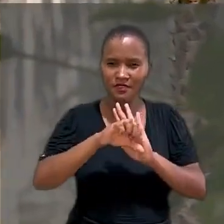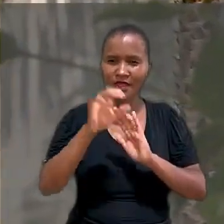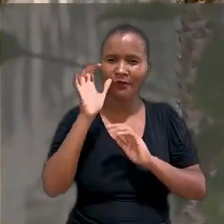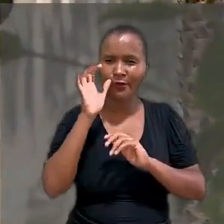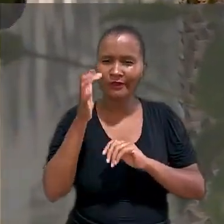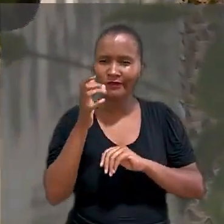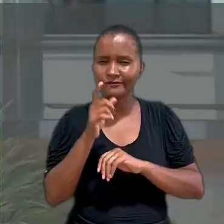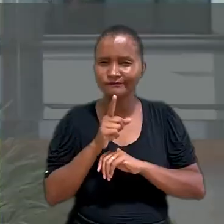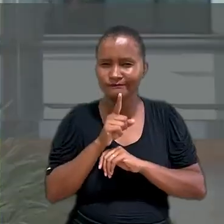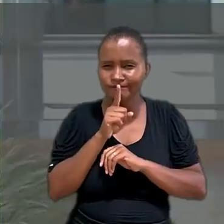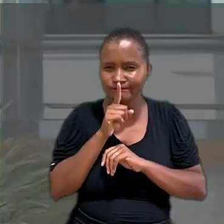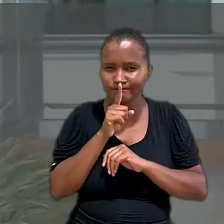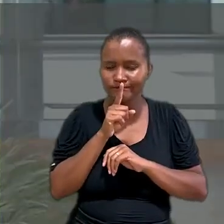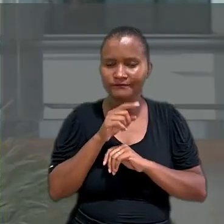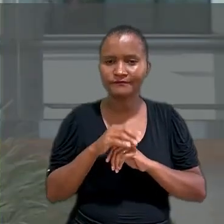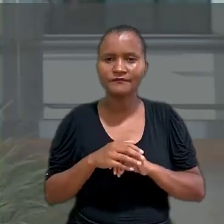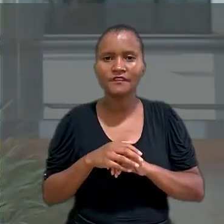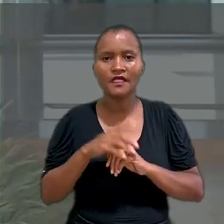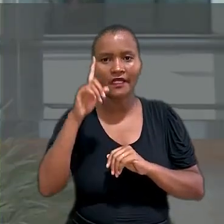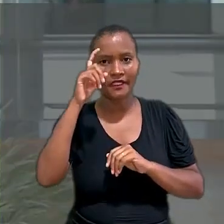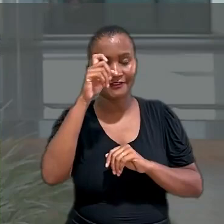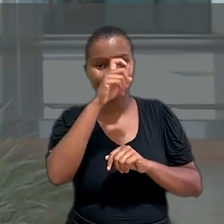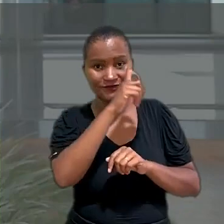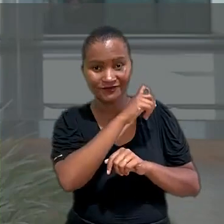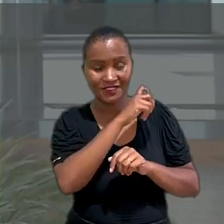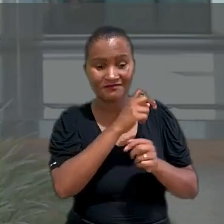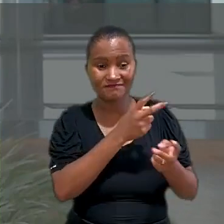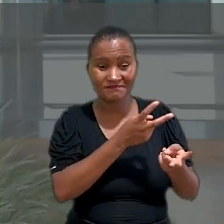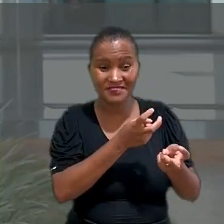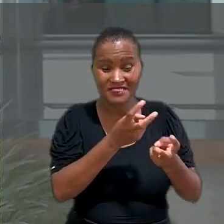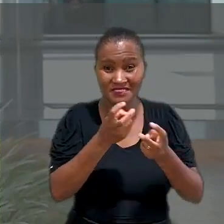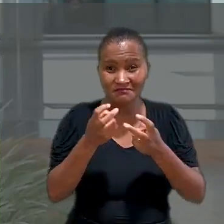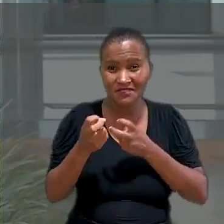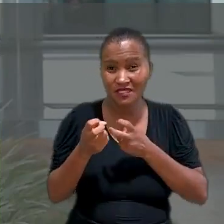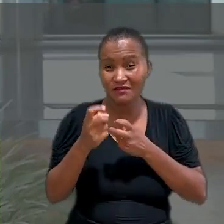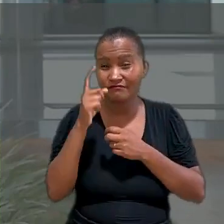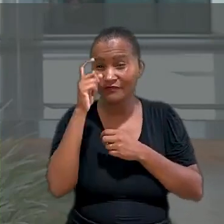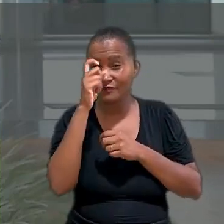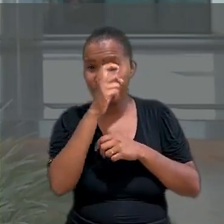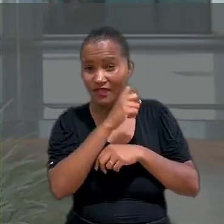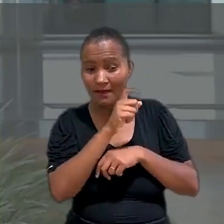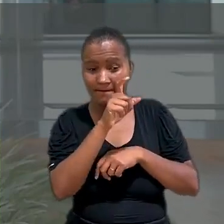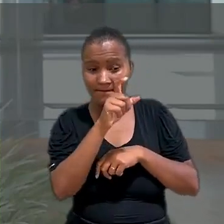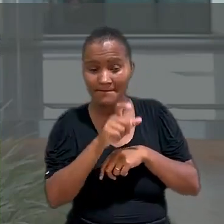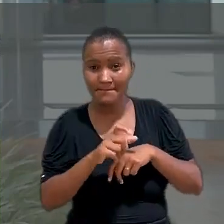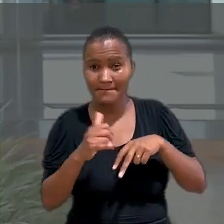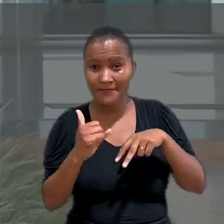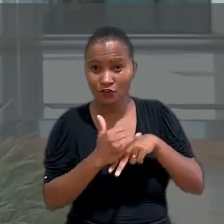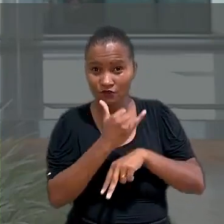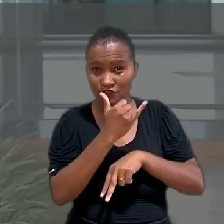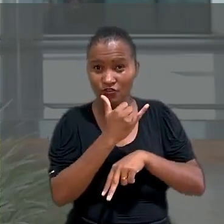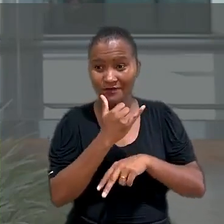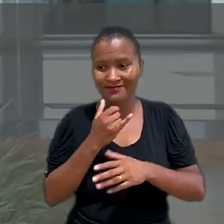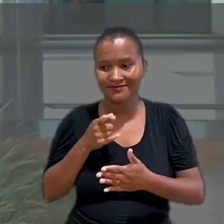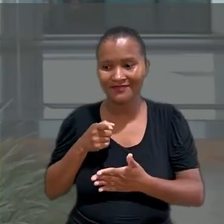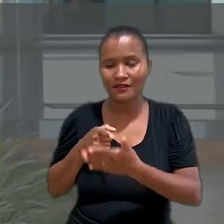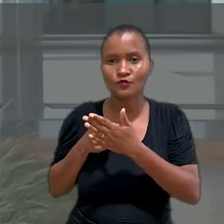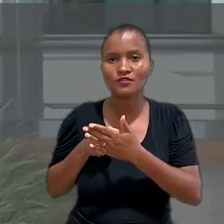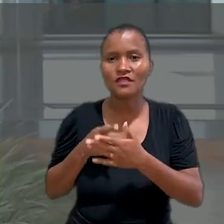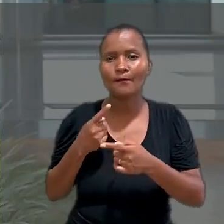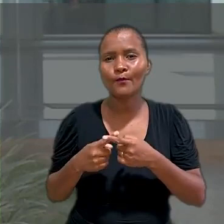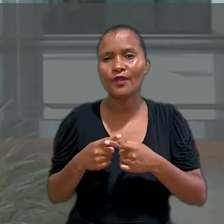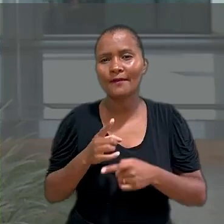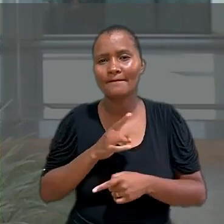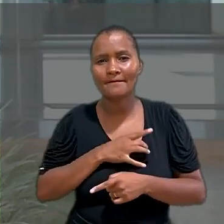forma silenciosa. A dificuldade de identificar, a dificuldade da vítima denunciar por medo, em